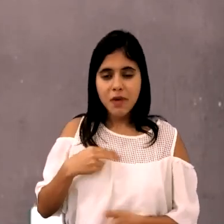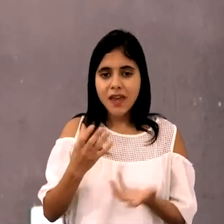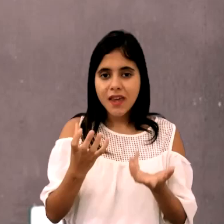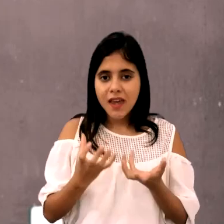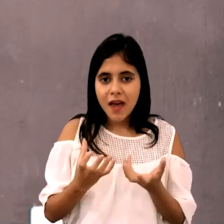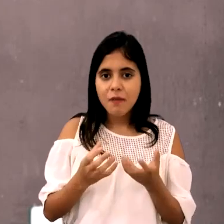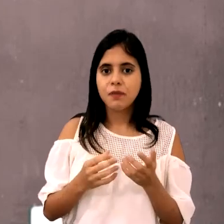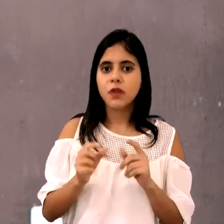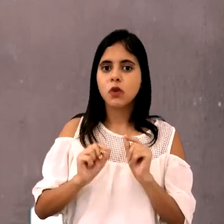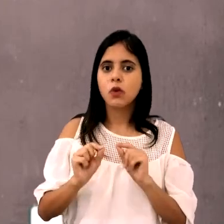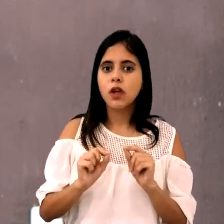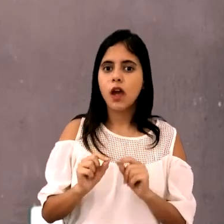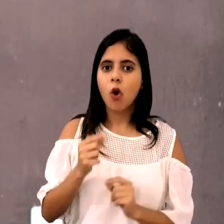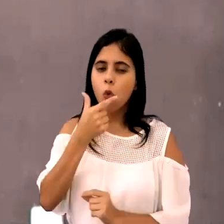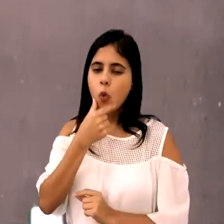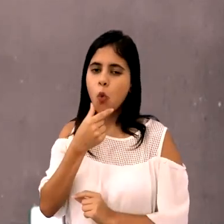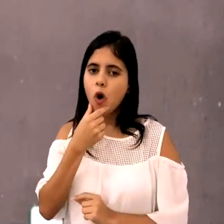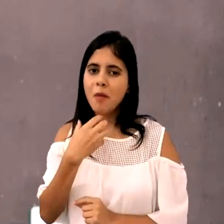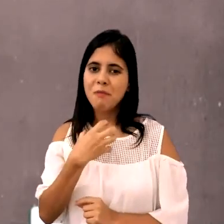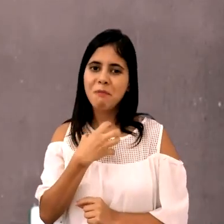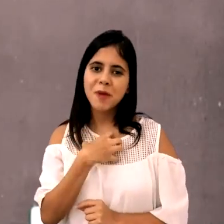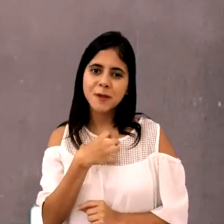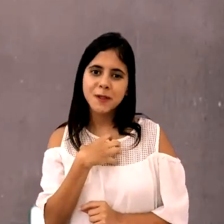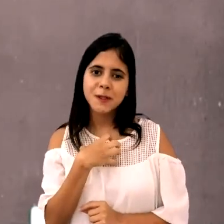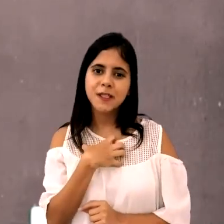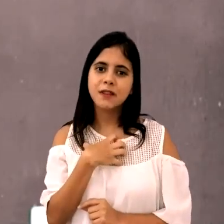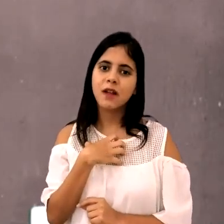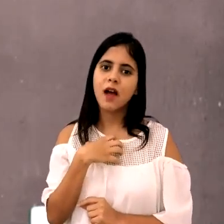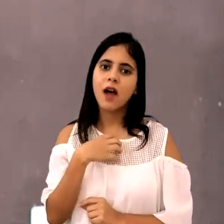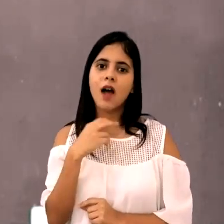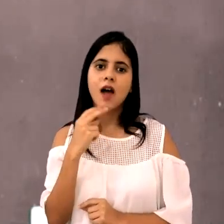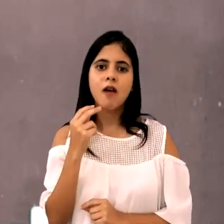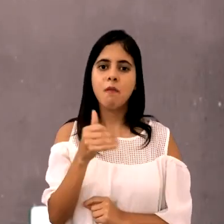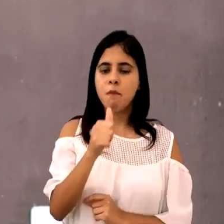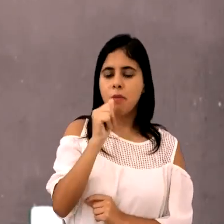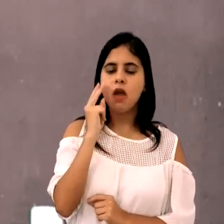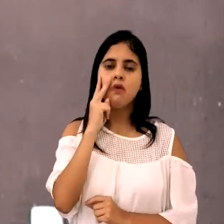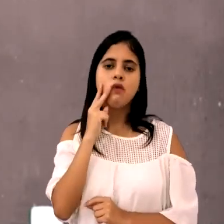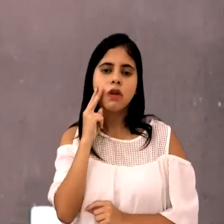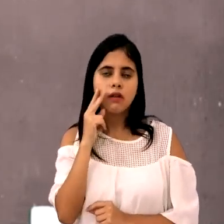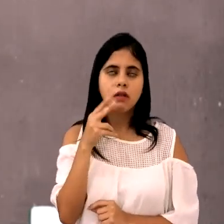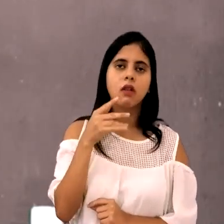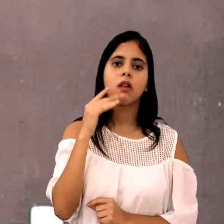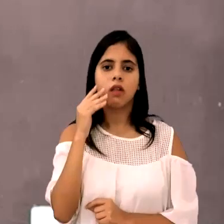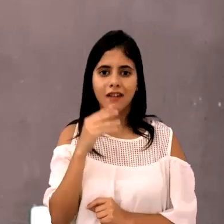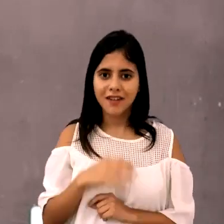vinho. O que parece ser uma intenção não muito boa por parte da sogra.